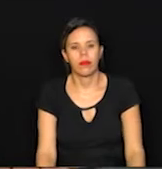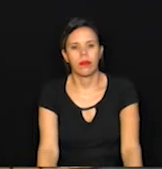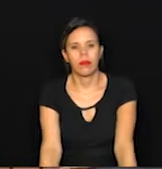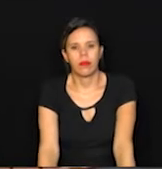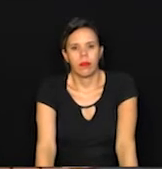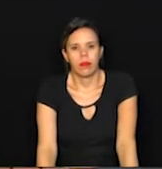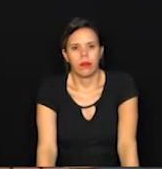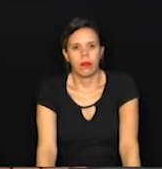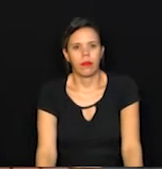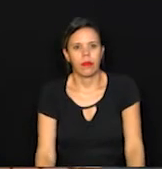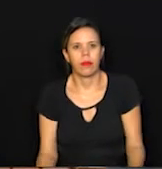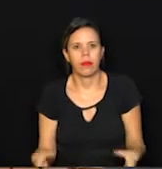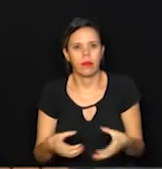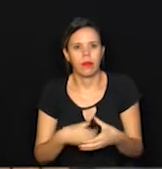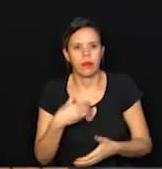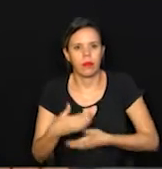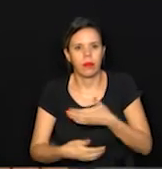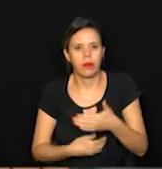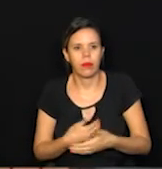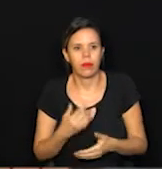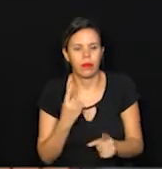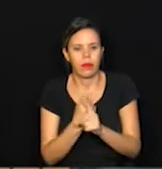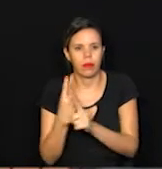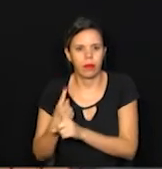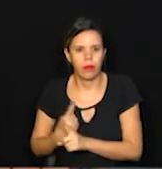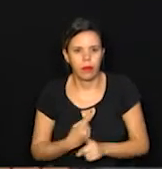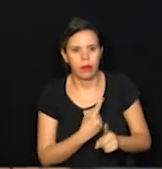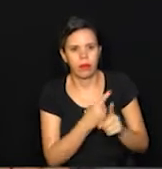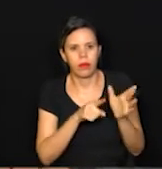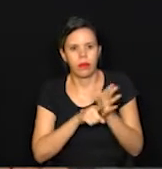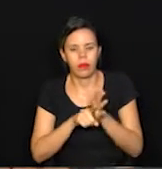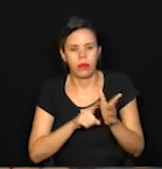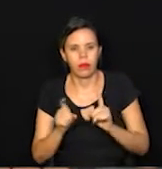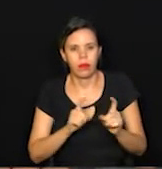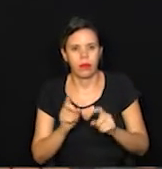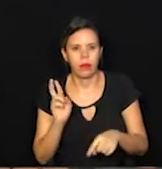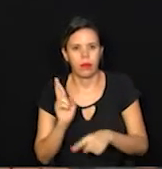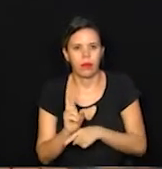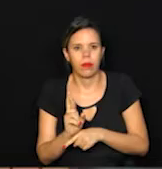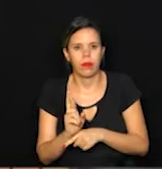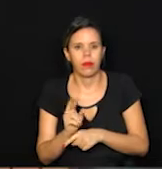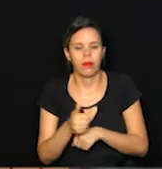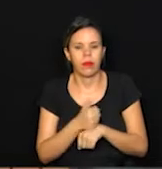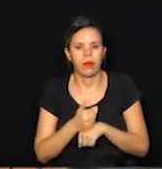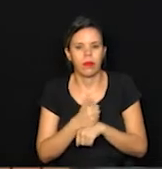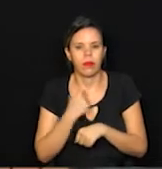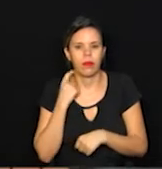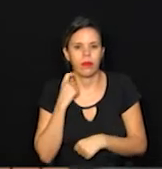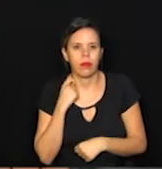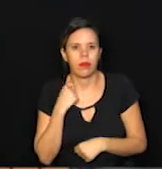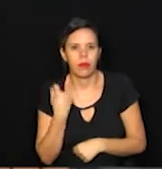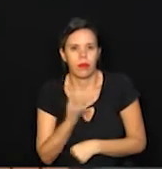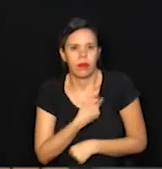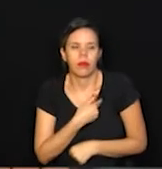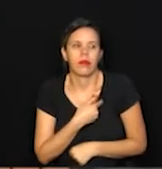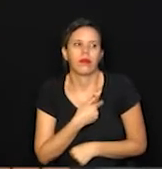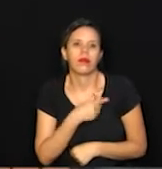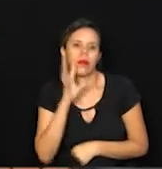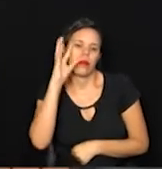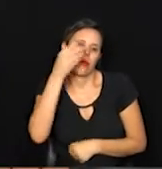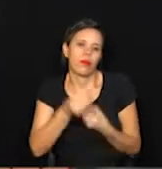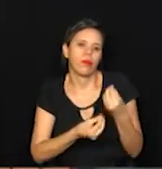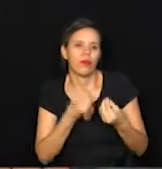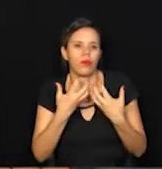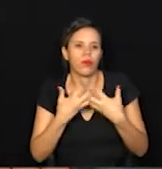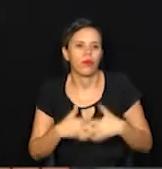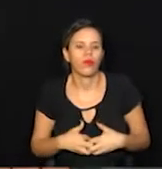A comissão, a cada encontro, vai buscar reunir um representante de um segmento, né, para a gente compreender como é